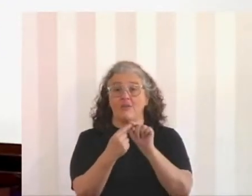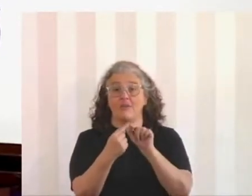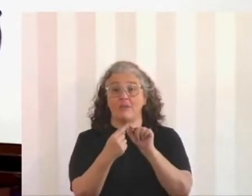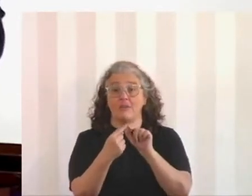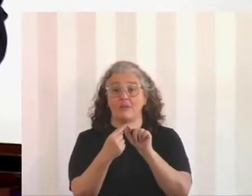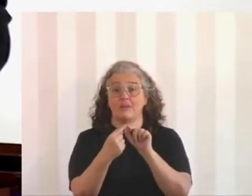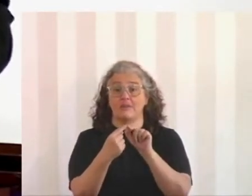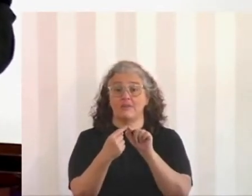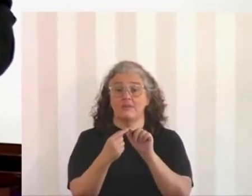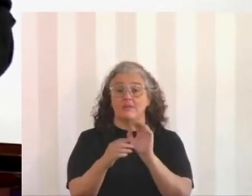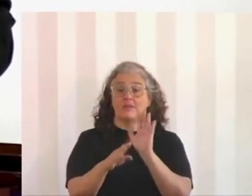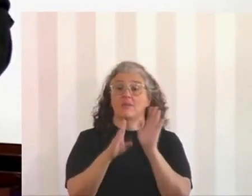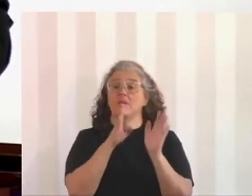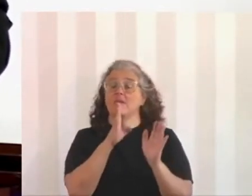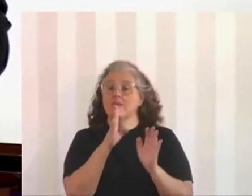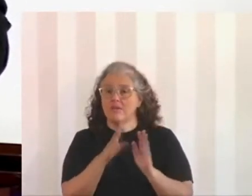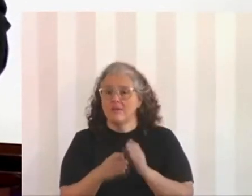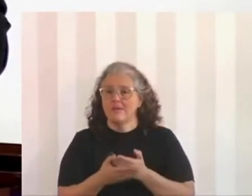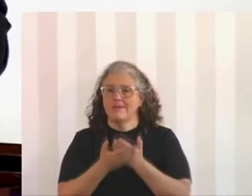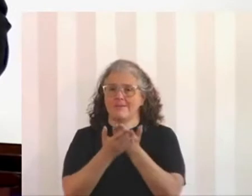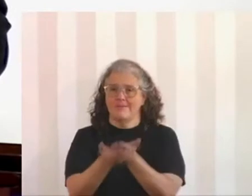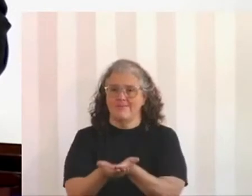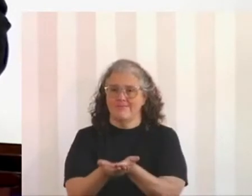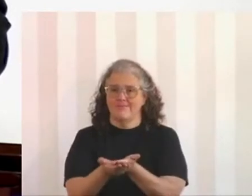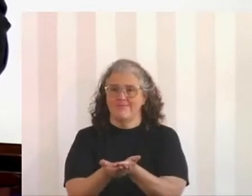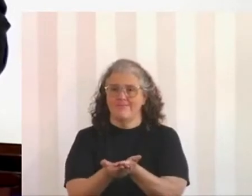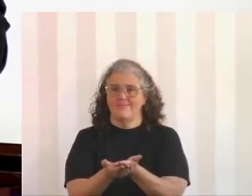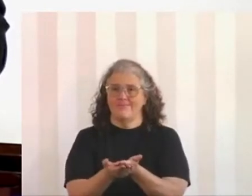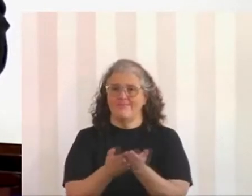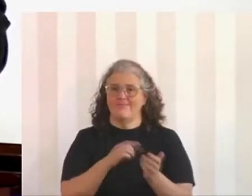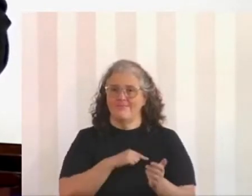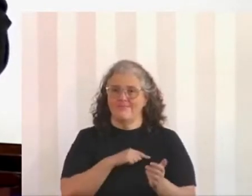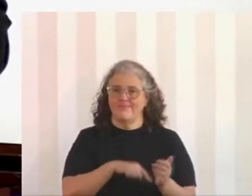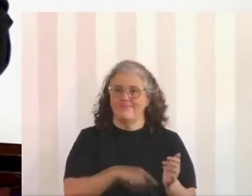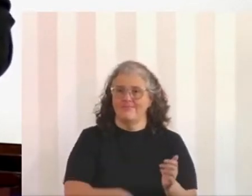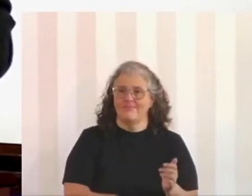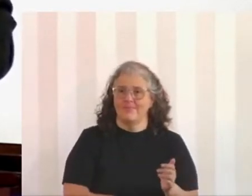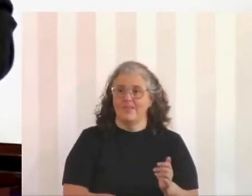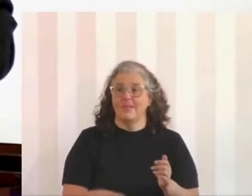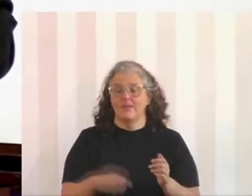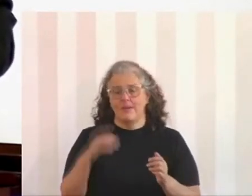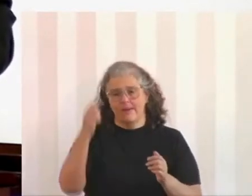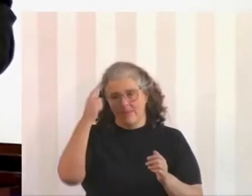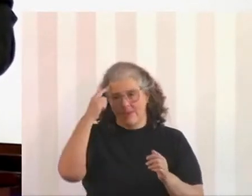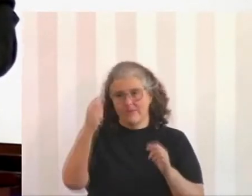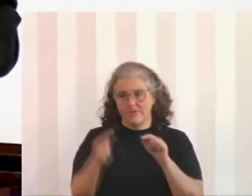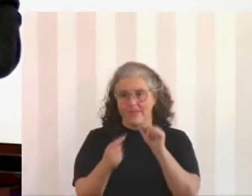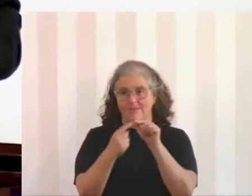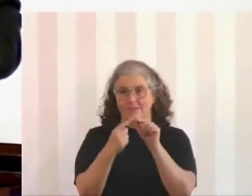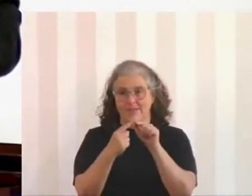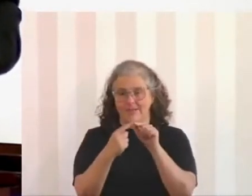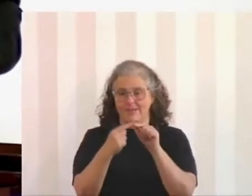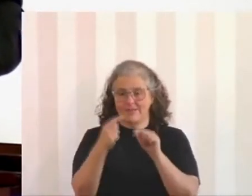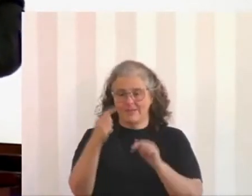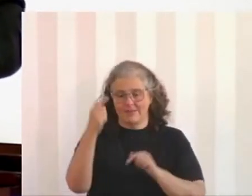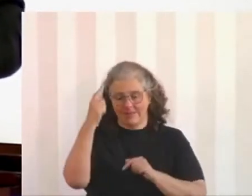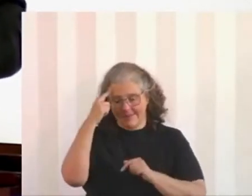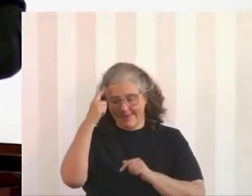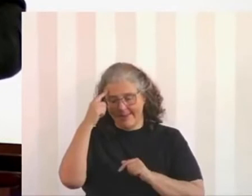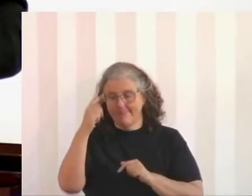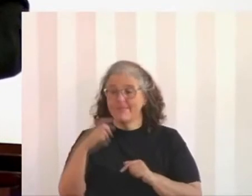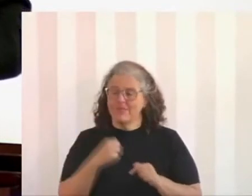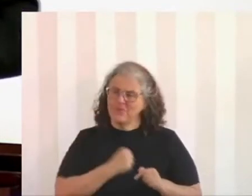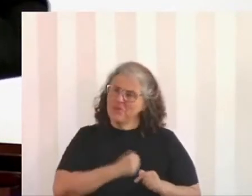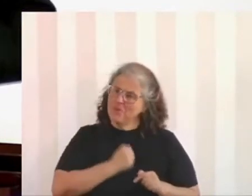olho no outro e se assemelha àquilo que eu também penso, aquilo que eu também gosto, aquilo que eu também busco.